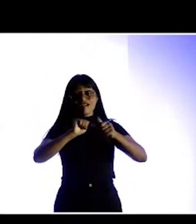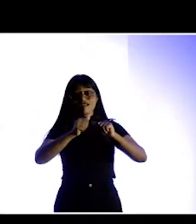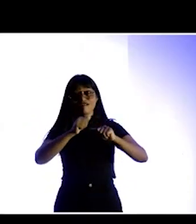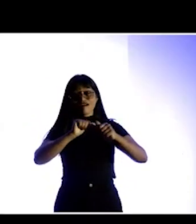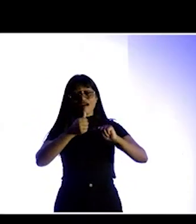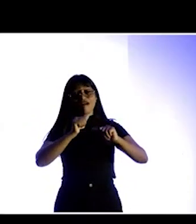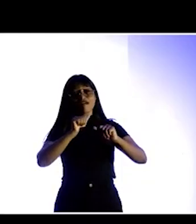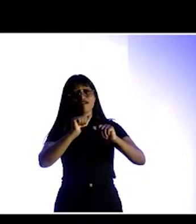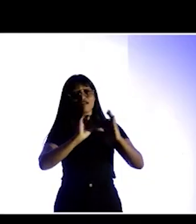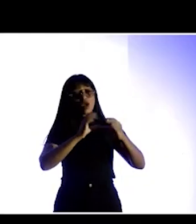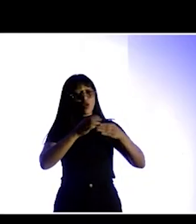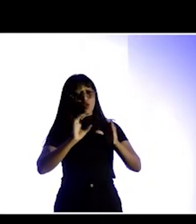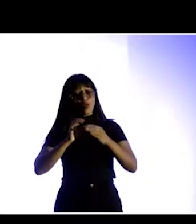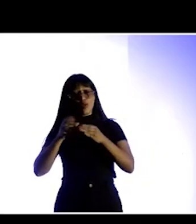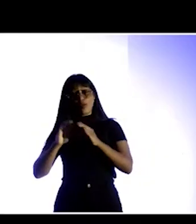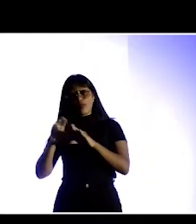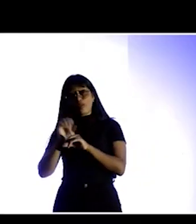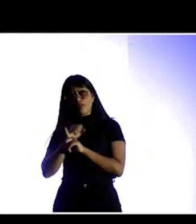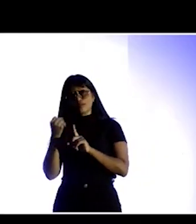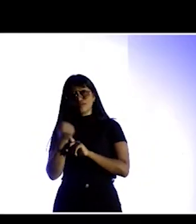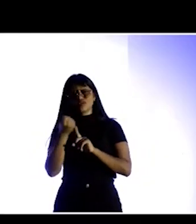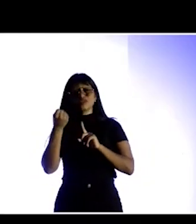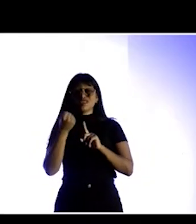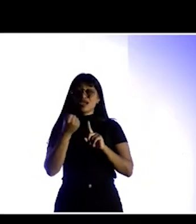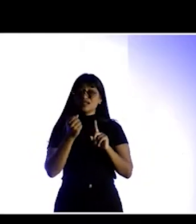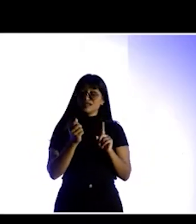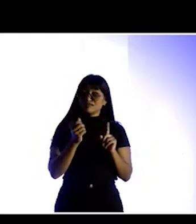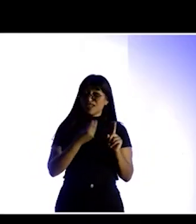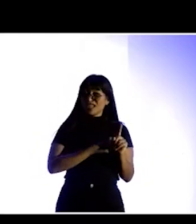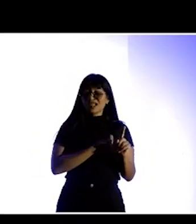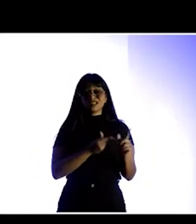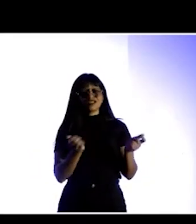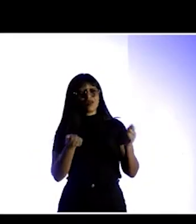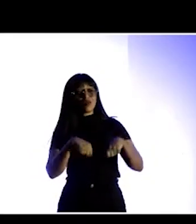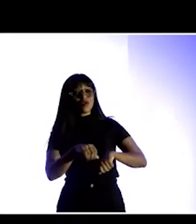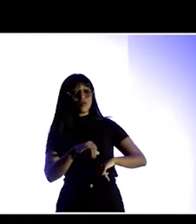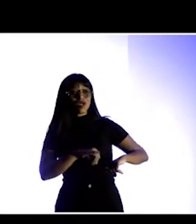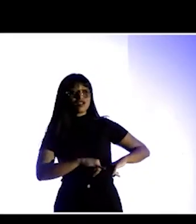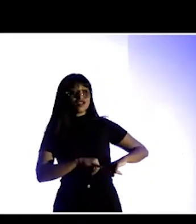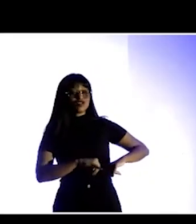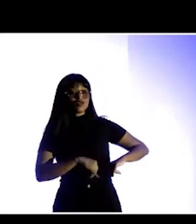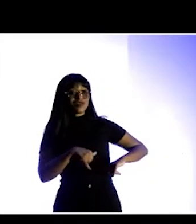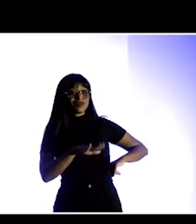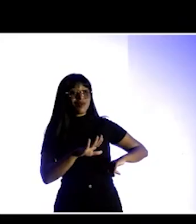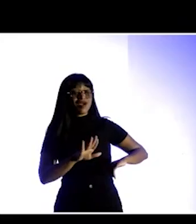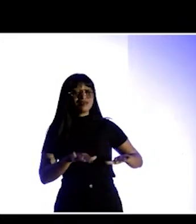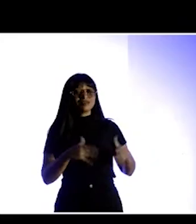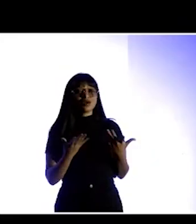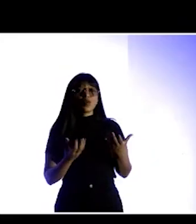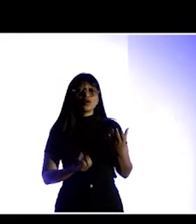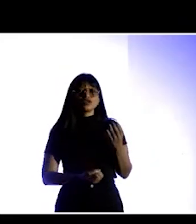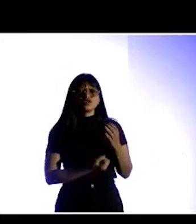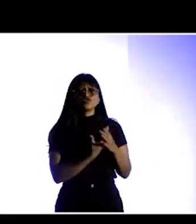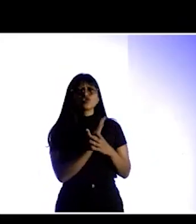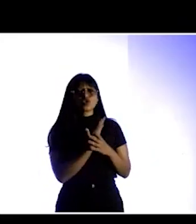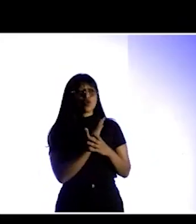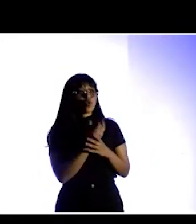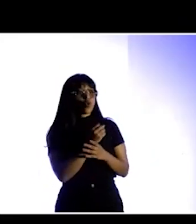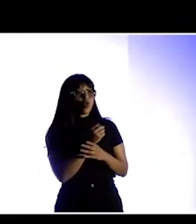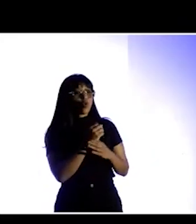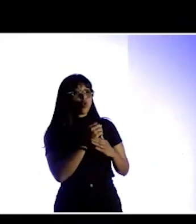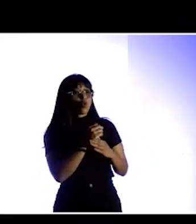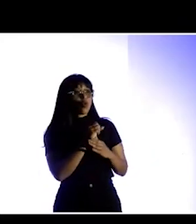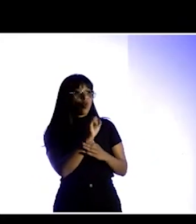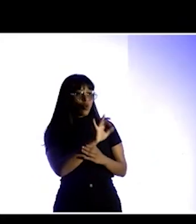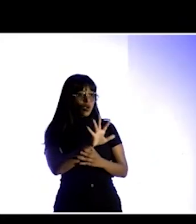que menos contribuíram com o problema e que mais sofrerão esse risco, né? Fizemos esse mapeamento tanto... Deixa eu voltar aqui, desculpa.